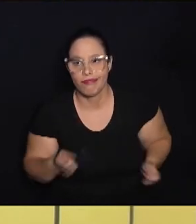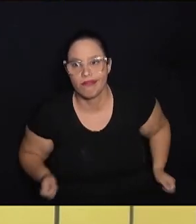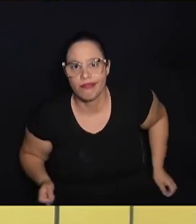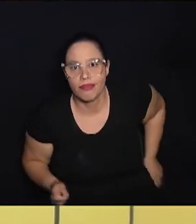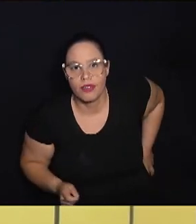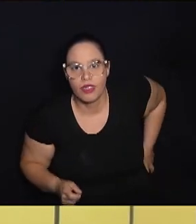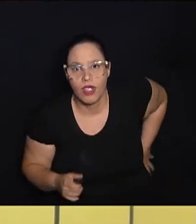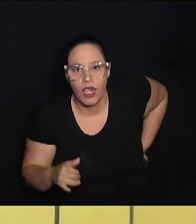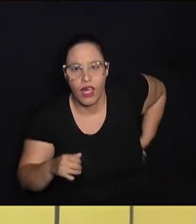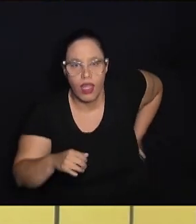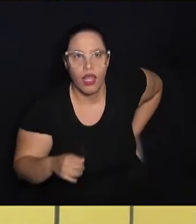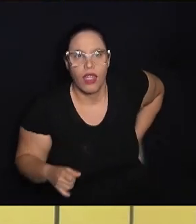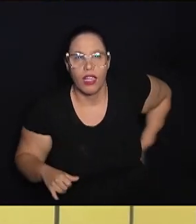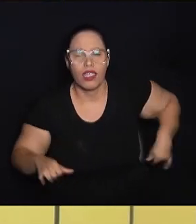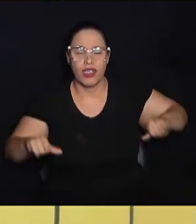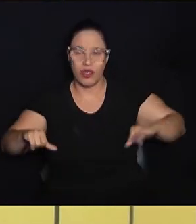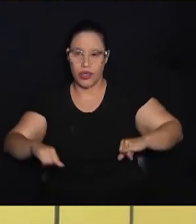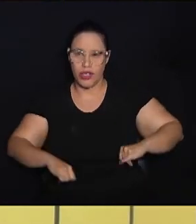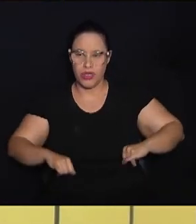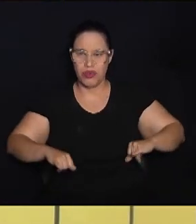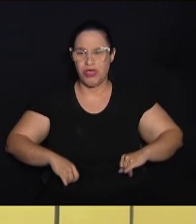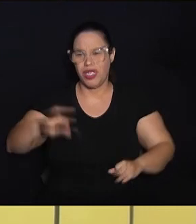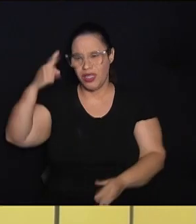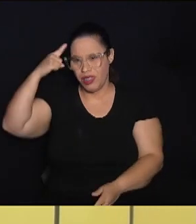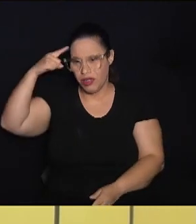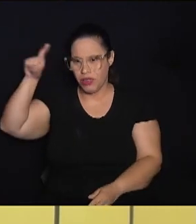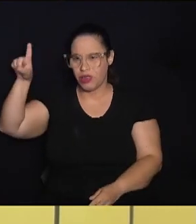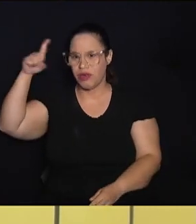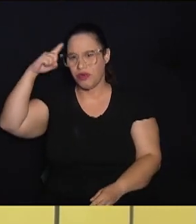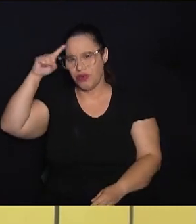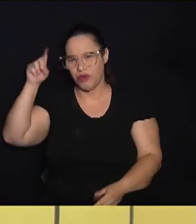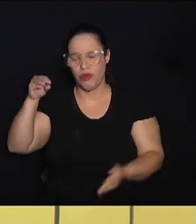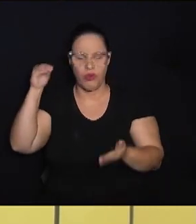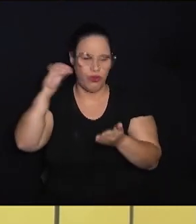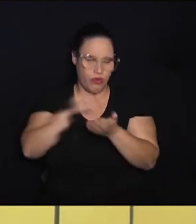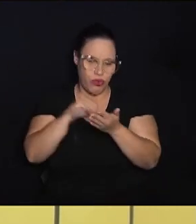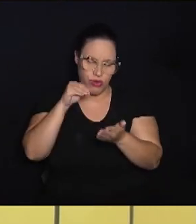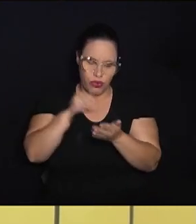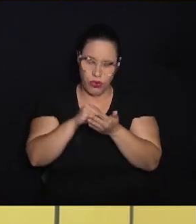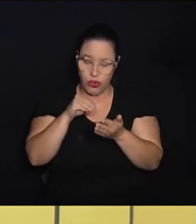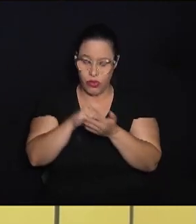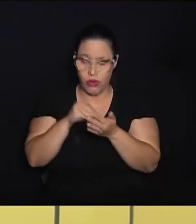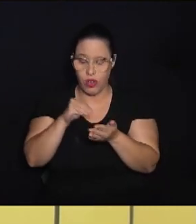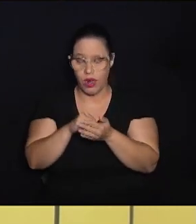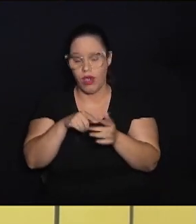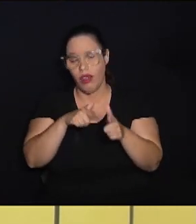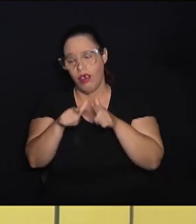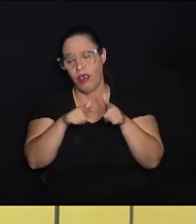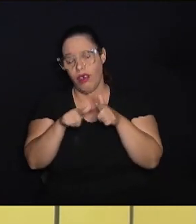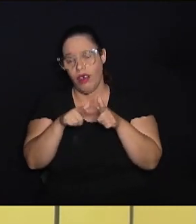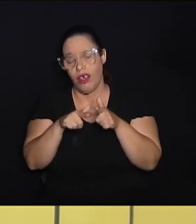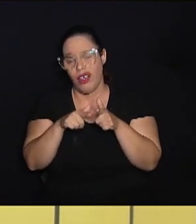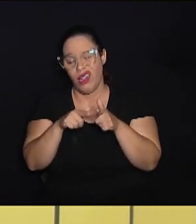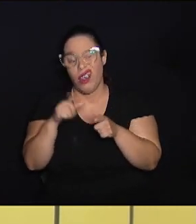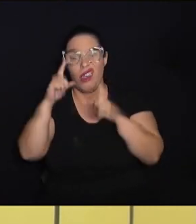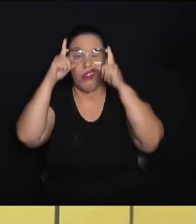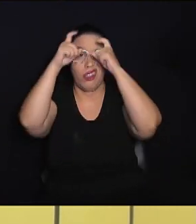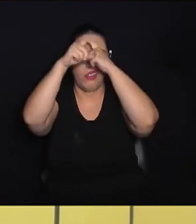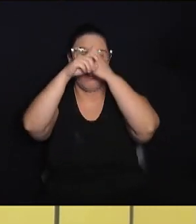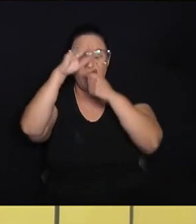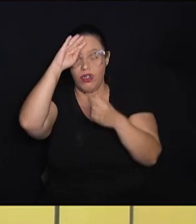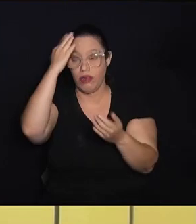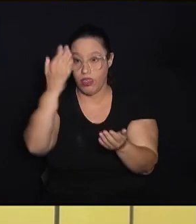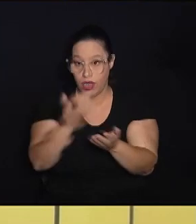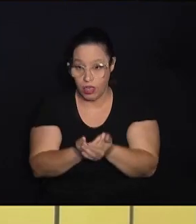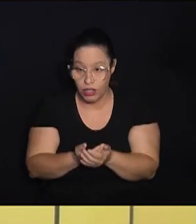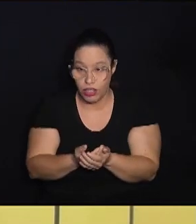sofrendo com o dia a dia de repente né falta de emprego etc el é difícil para ele acreditar no Superman né ou